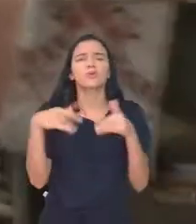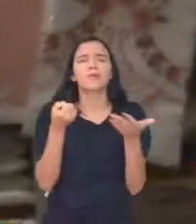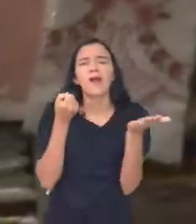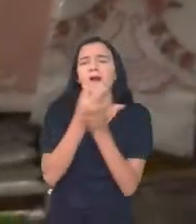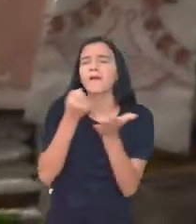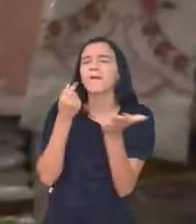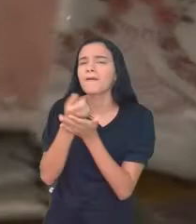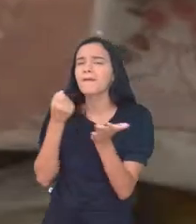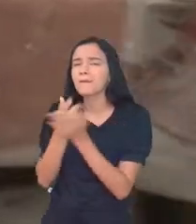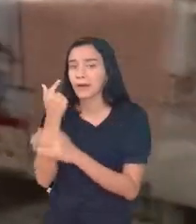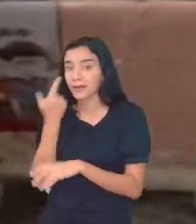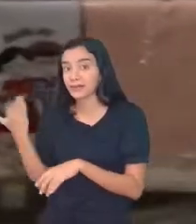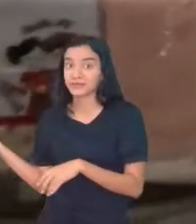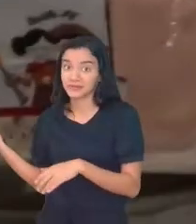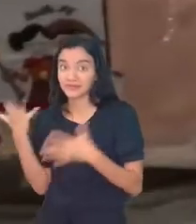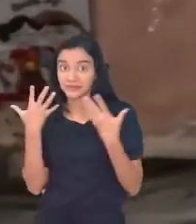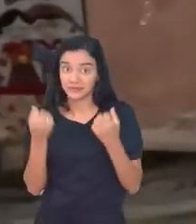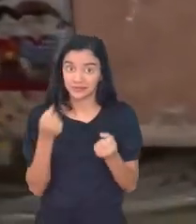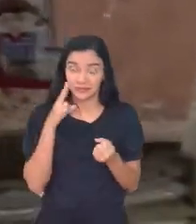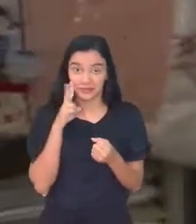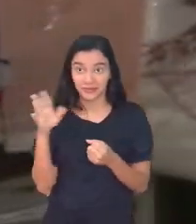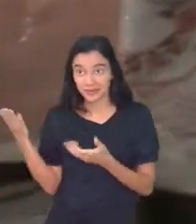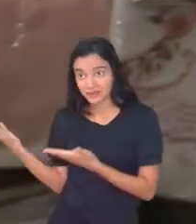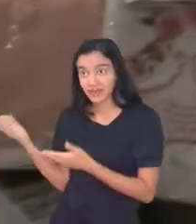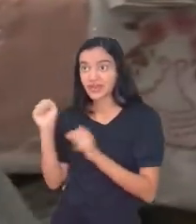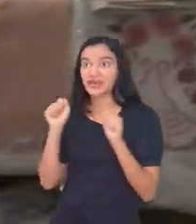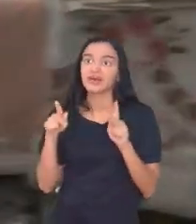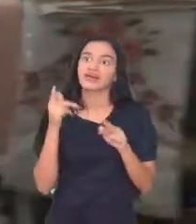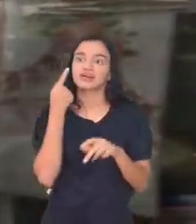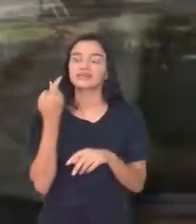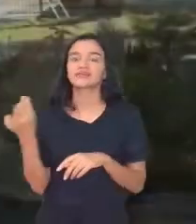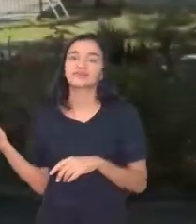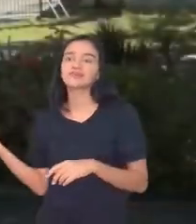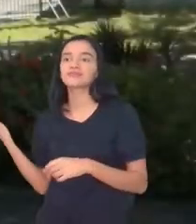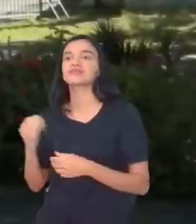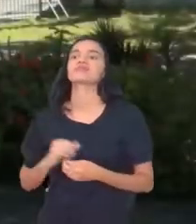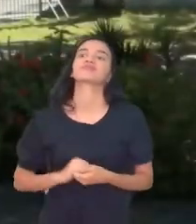comprinha. Então vamos acompanhar elas, ok?